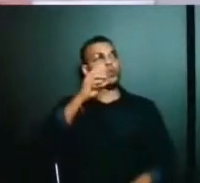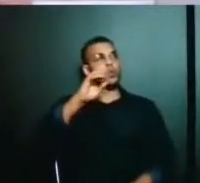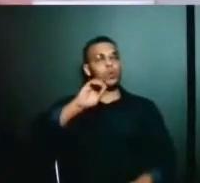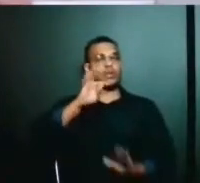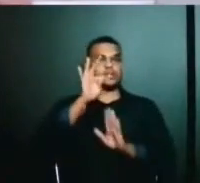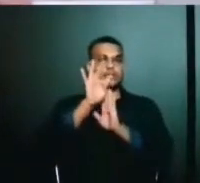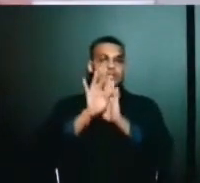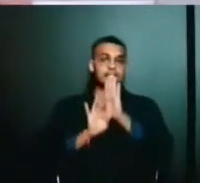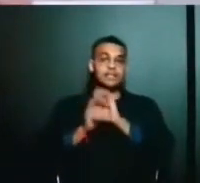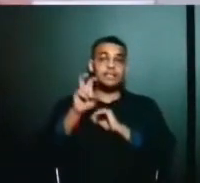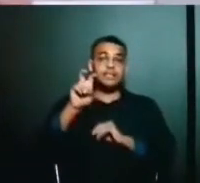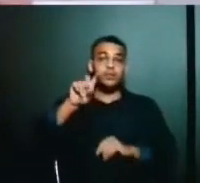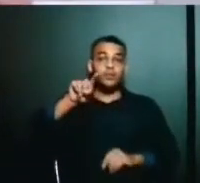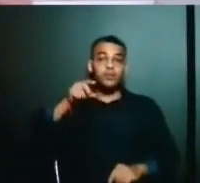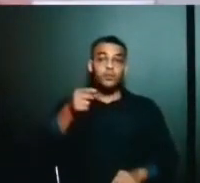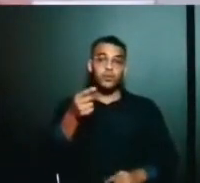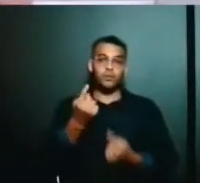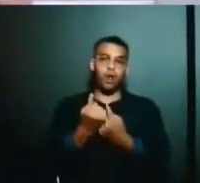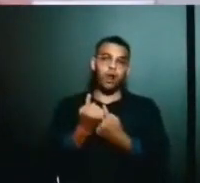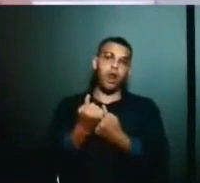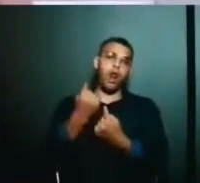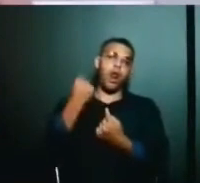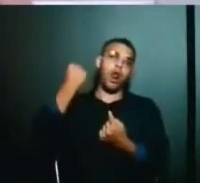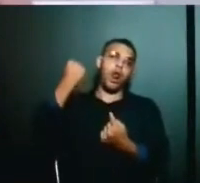5 mil anos atrás, muito tempo atrás.